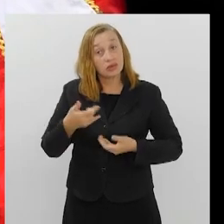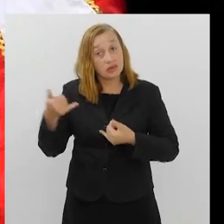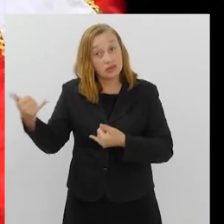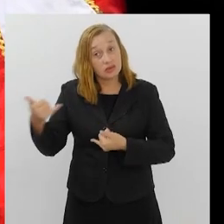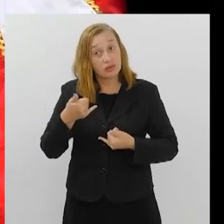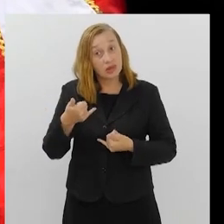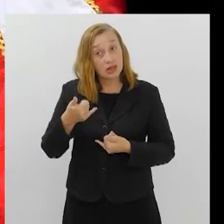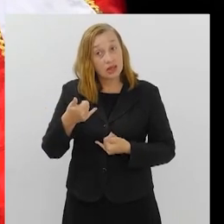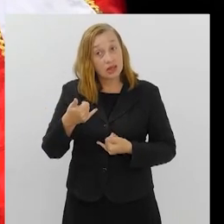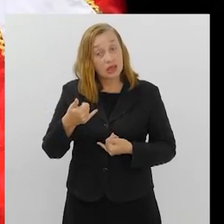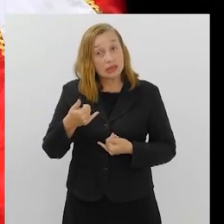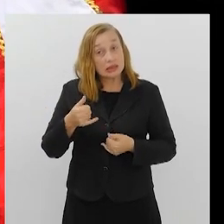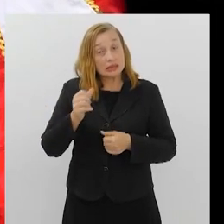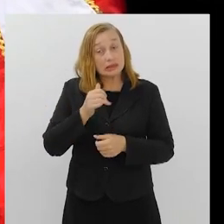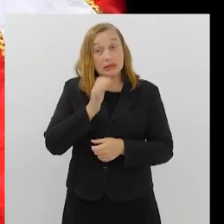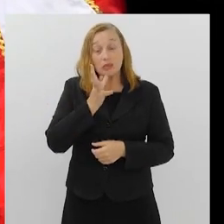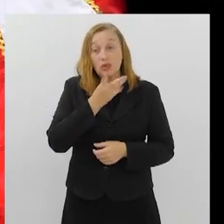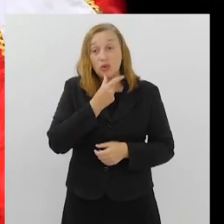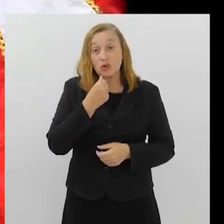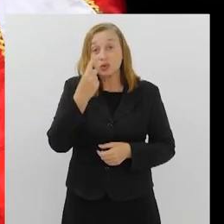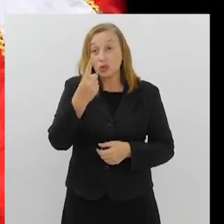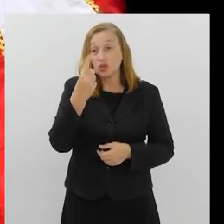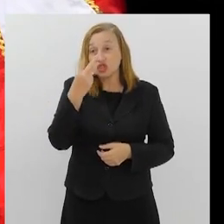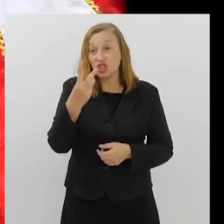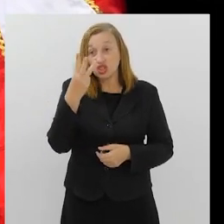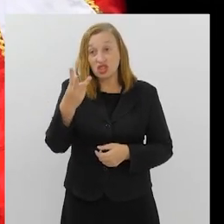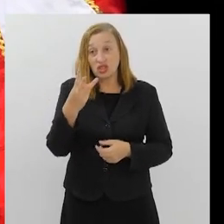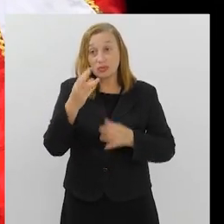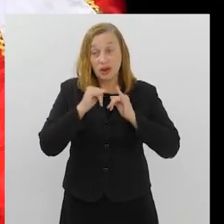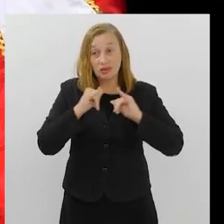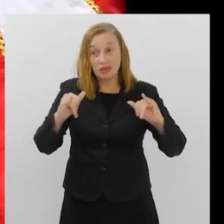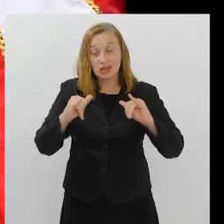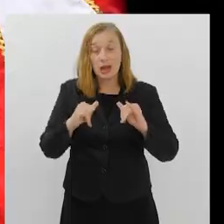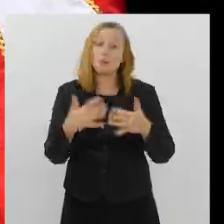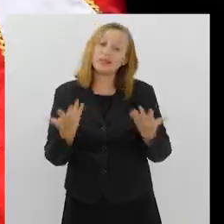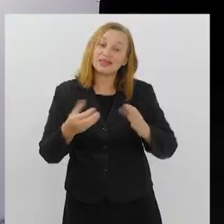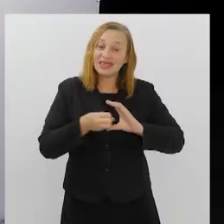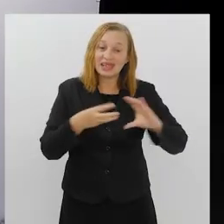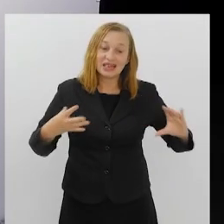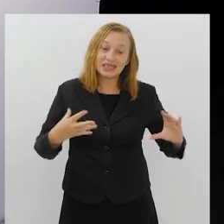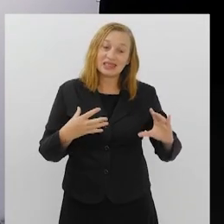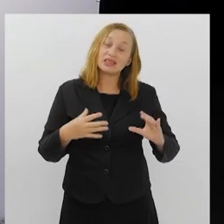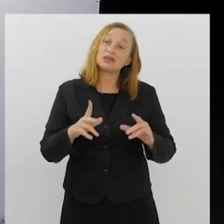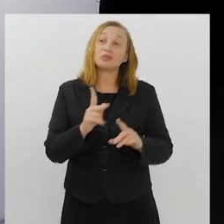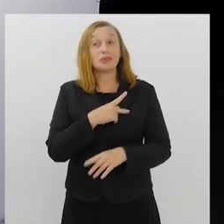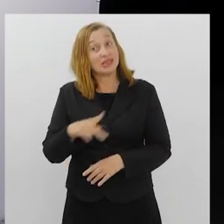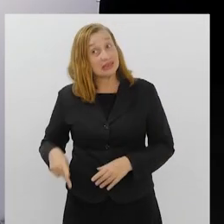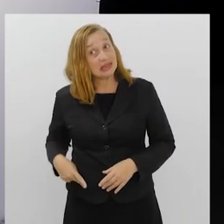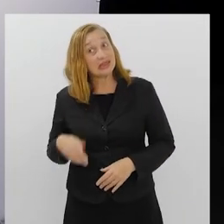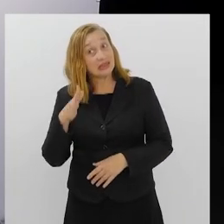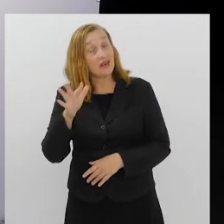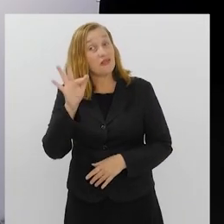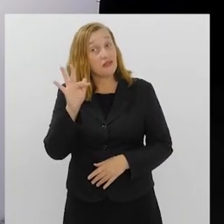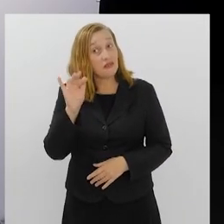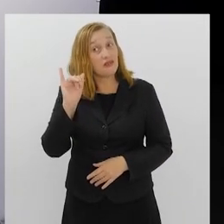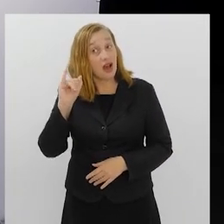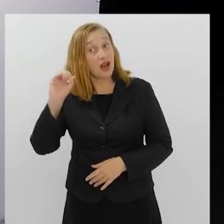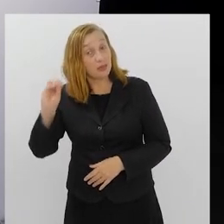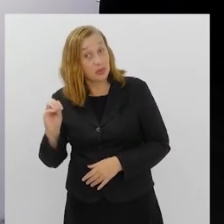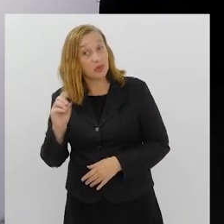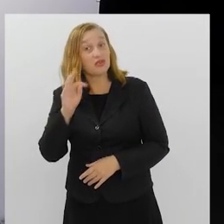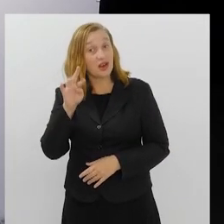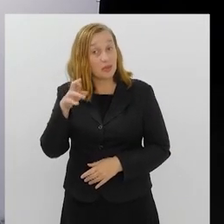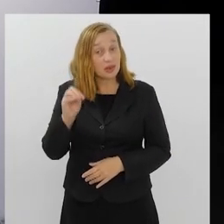me deram a notícia e eu não fui anunciada. Demorou uns 2, 3 dias ainda para eu ser Ah, mas é anunciada. característica do nossos presidentes lá, o